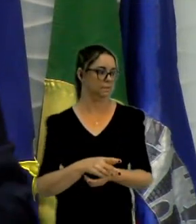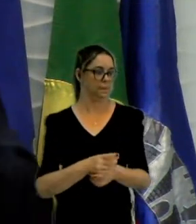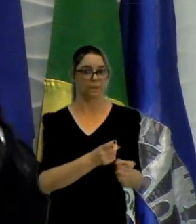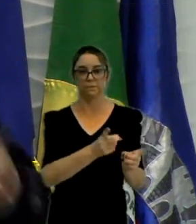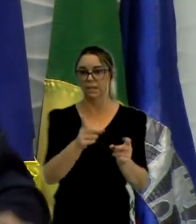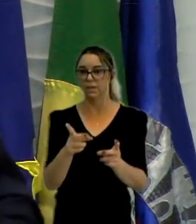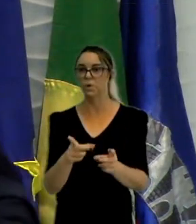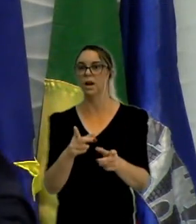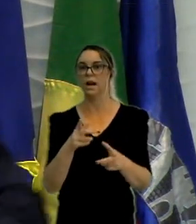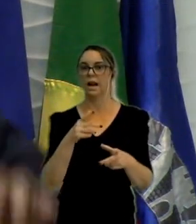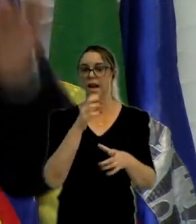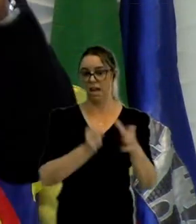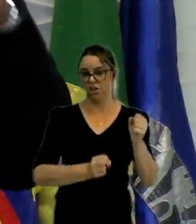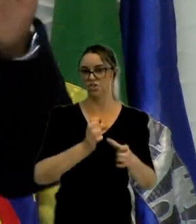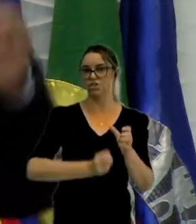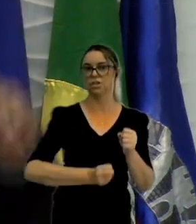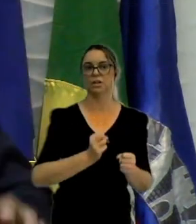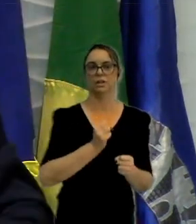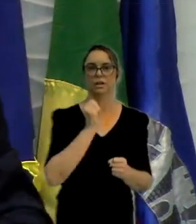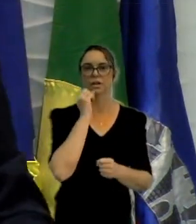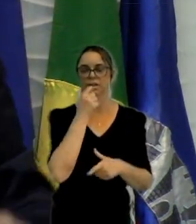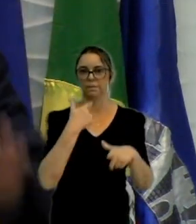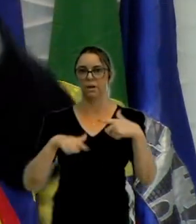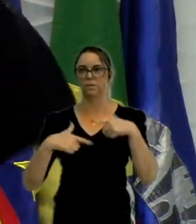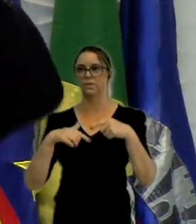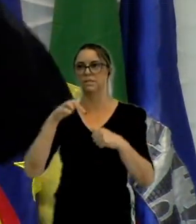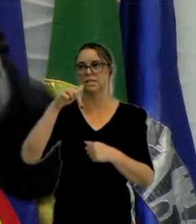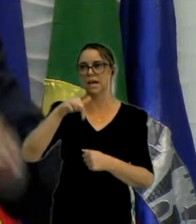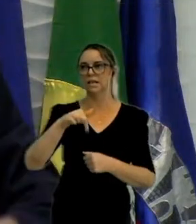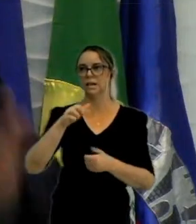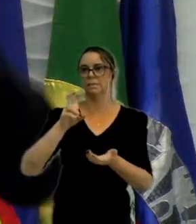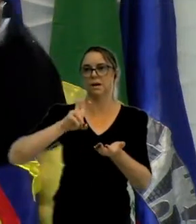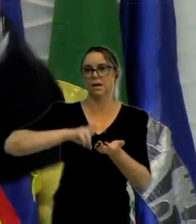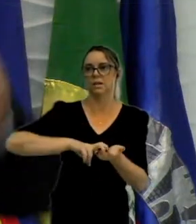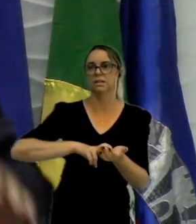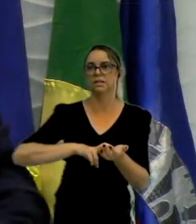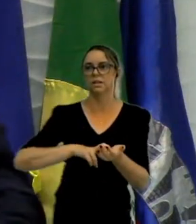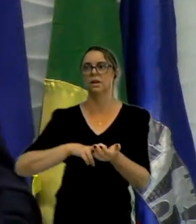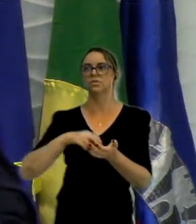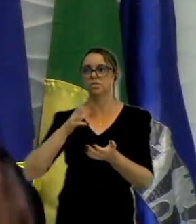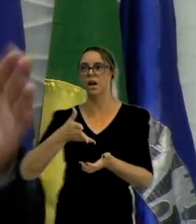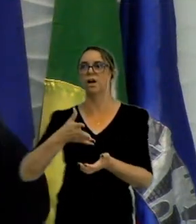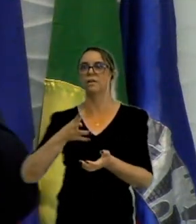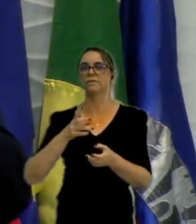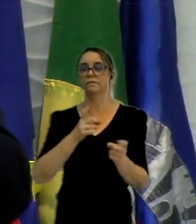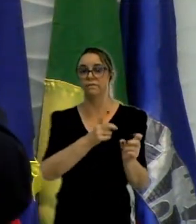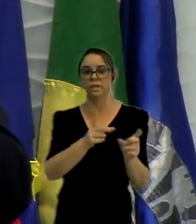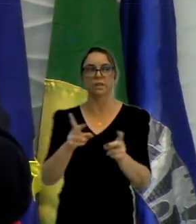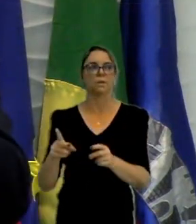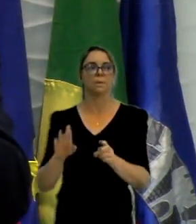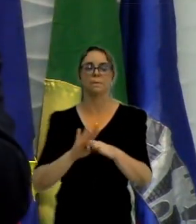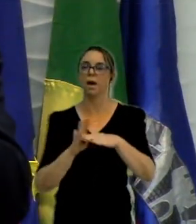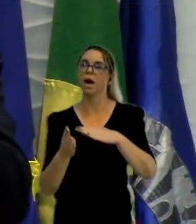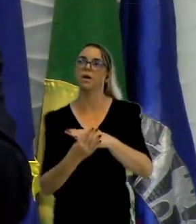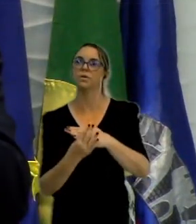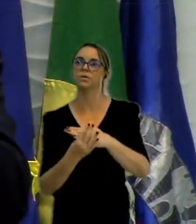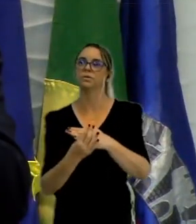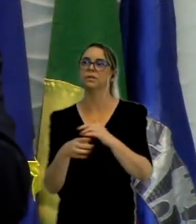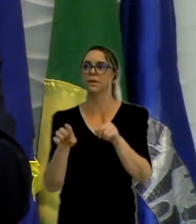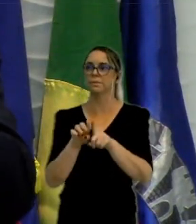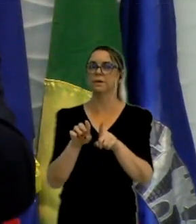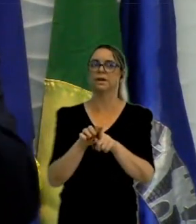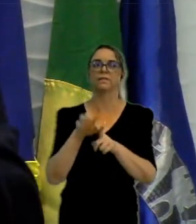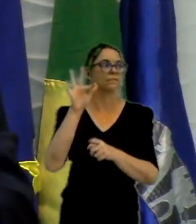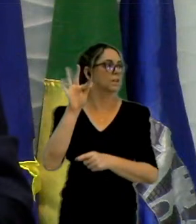dele. Pensa num caba trabalhador. 7 horas da manhã já tem tirado o leite, já está vendendo lá naquele bairro. Também a Francisco,